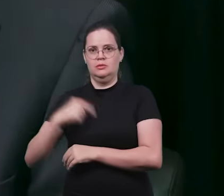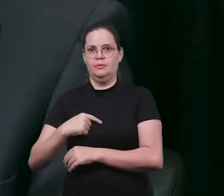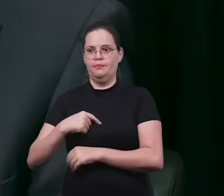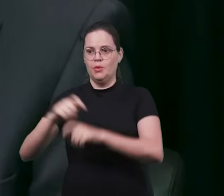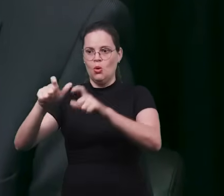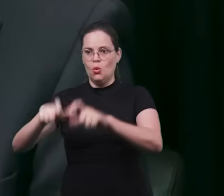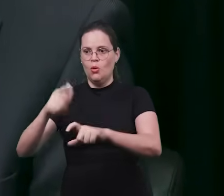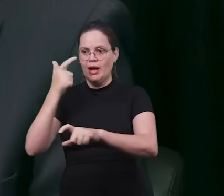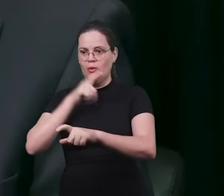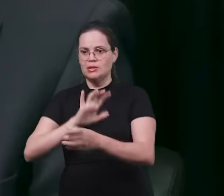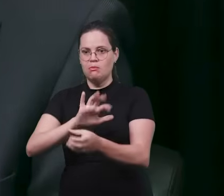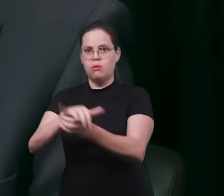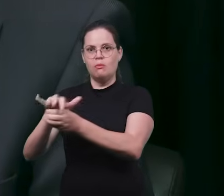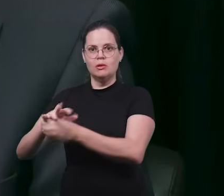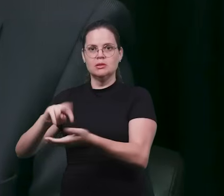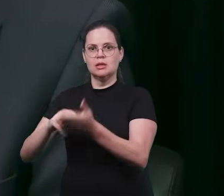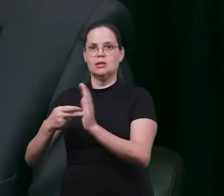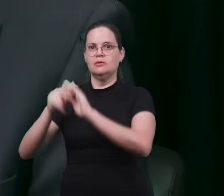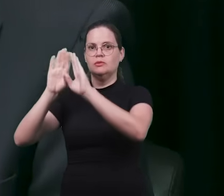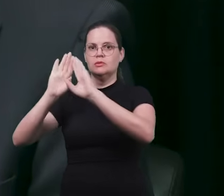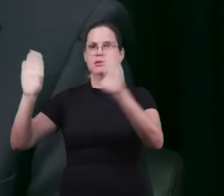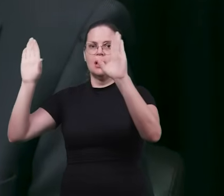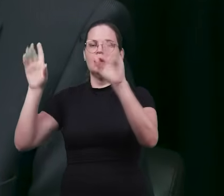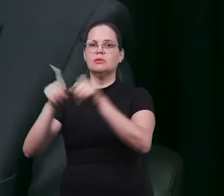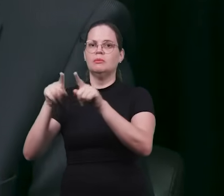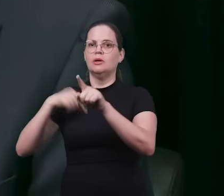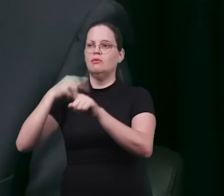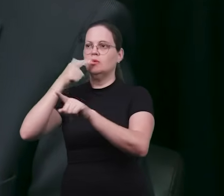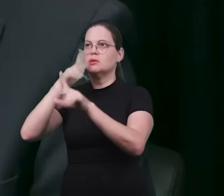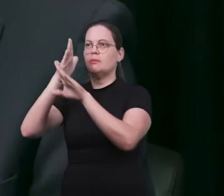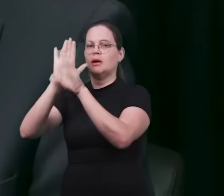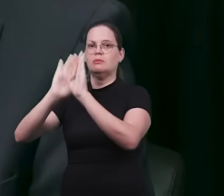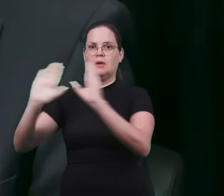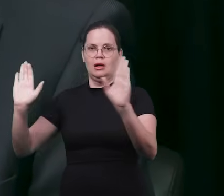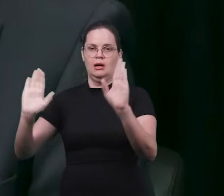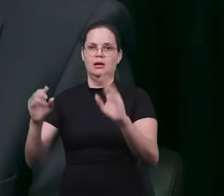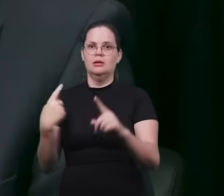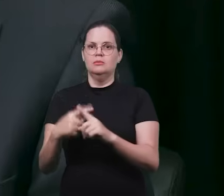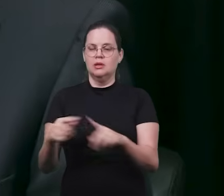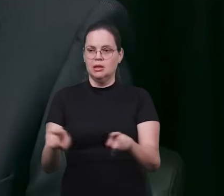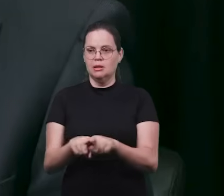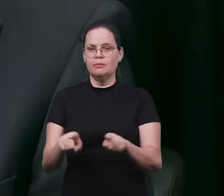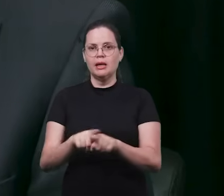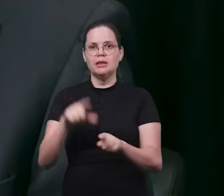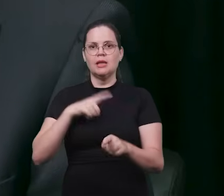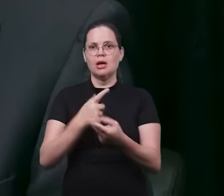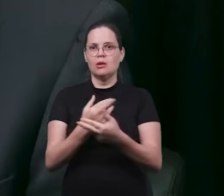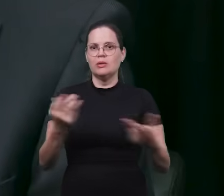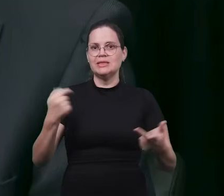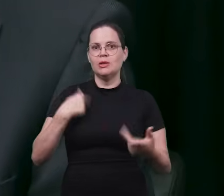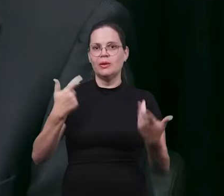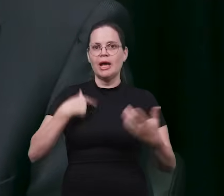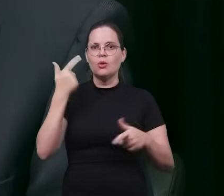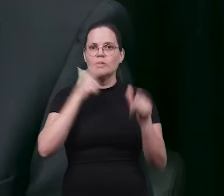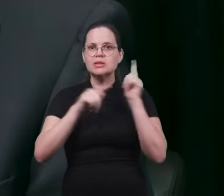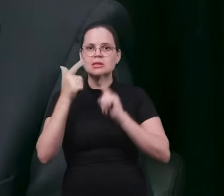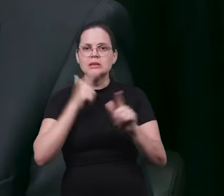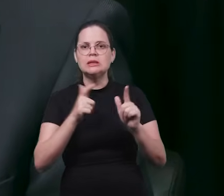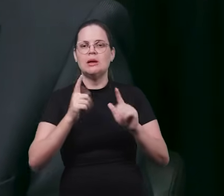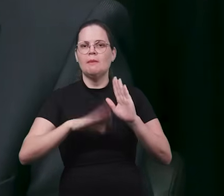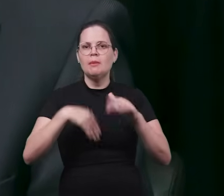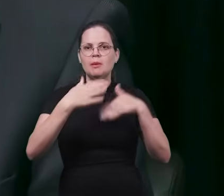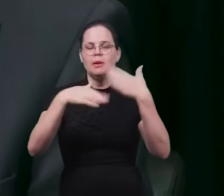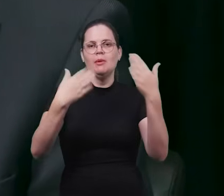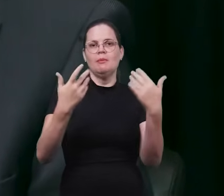celestial. Mas tem um sentido também terreno, daquilo que você busca, daquilo que você quer conquistar, daquilo que você quer